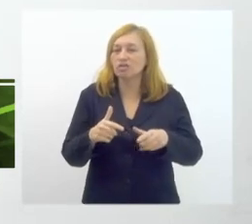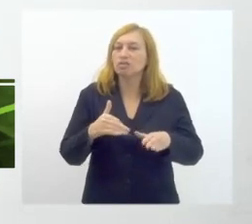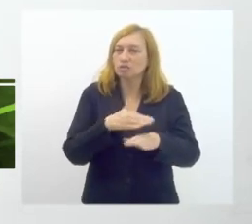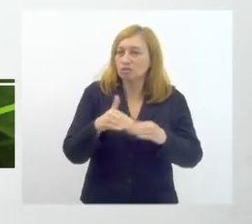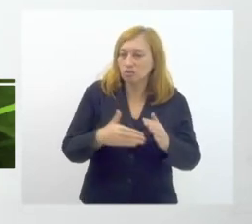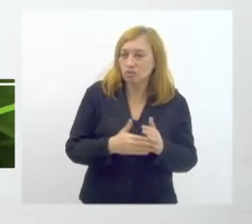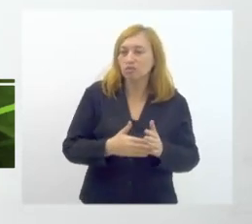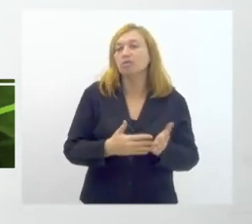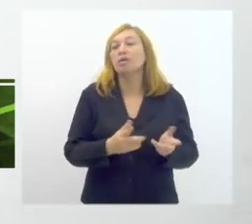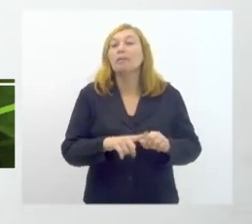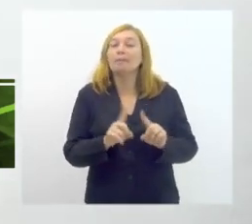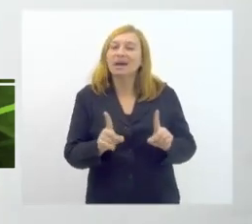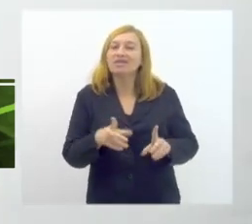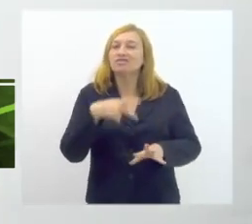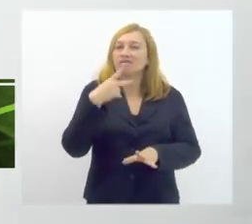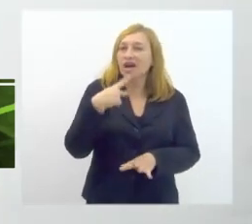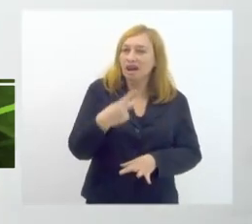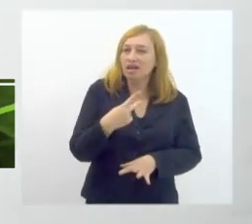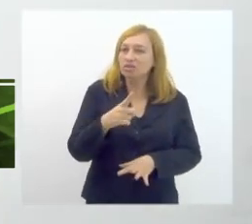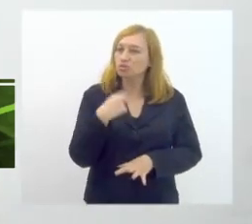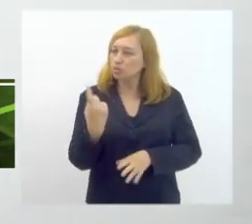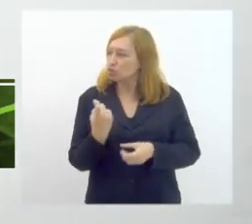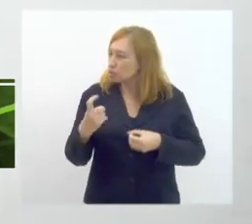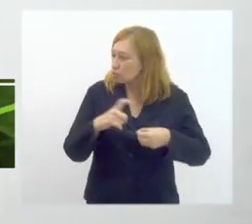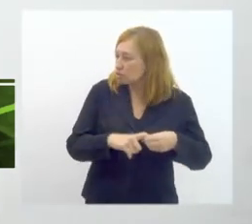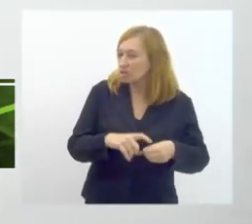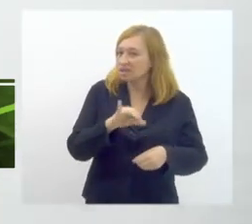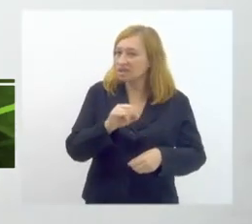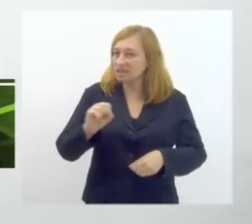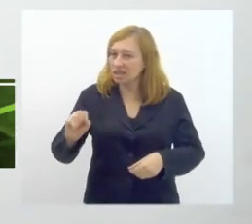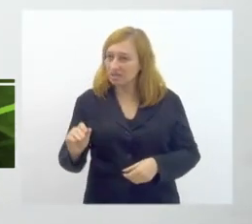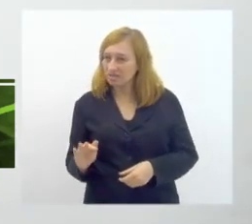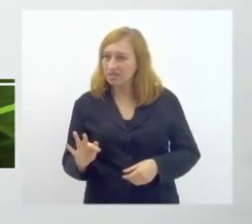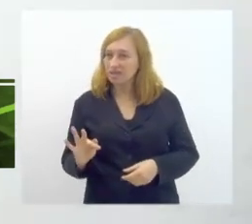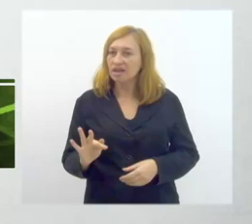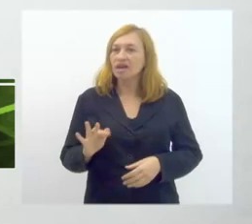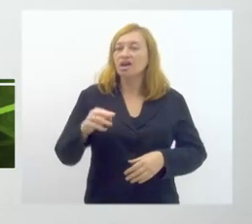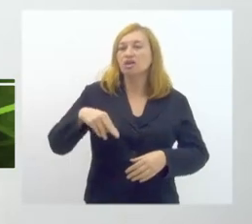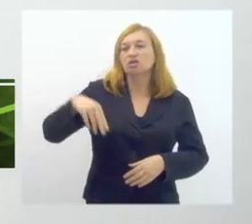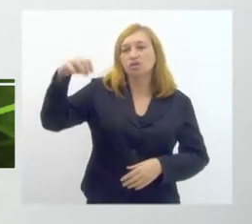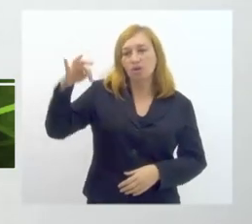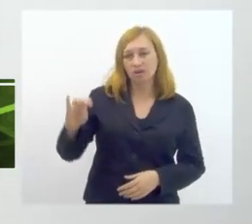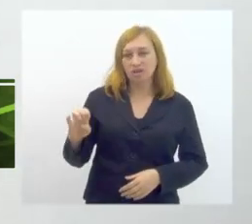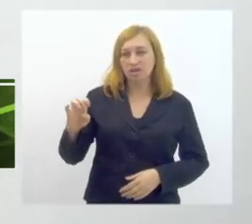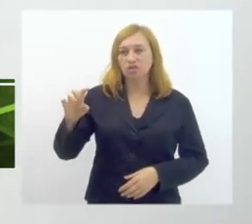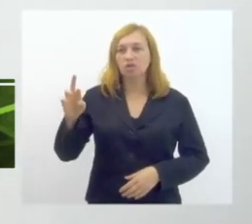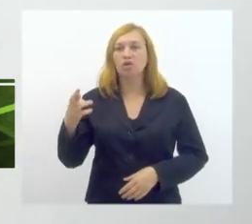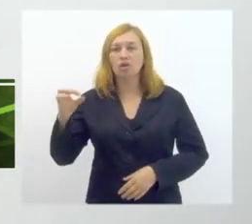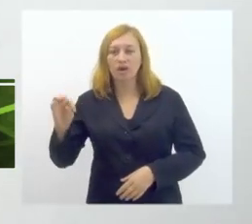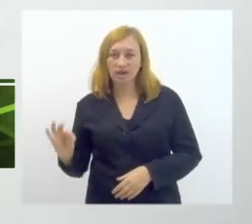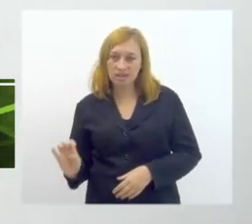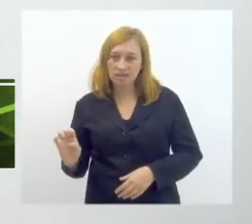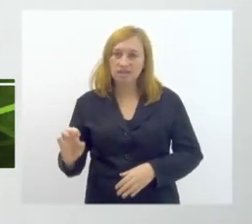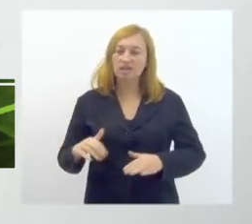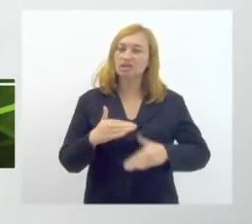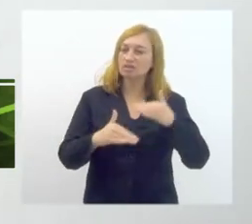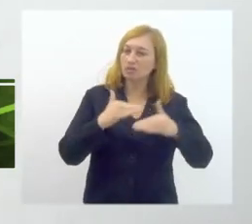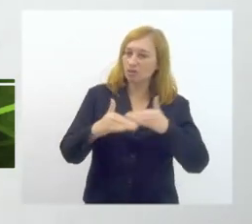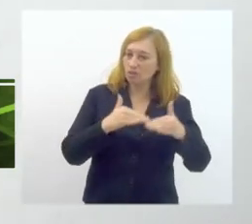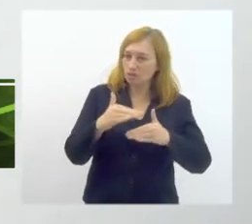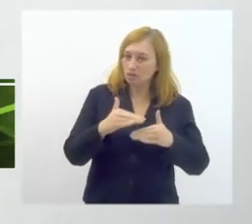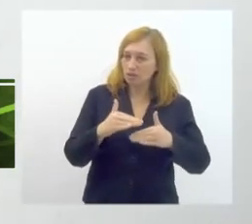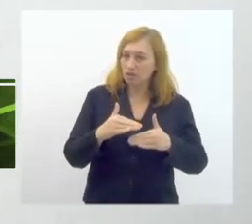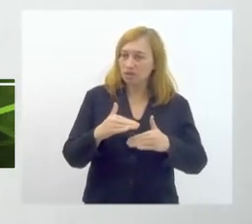trabalho. Mas, falando do nosso consórcio, o CIDENF é o consórcio do Norte e Noroeste Fluminense, um consórcio de desenvolvimento e um